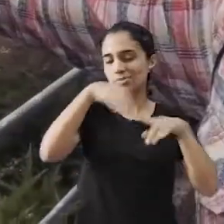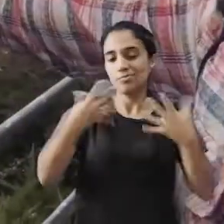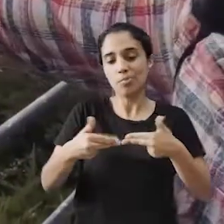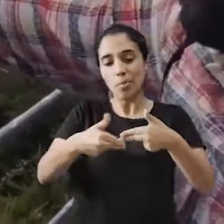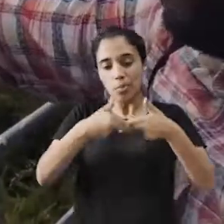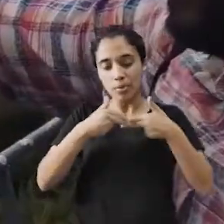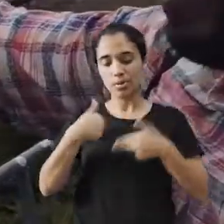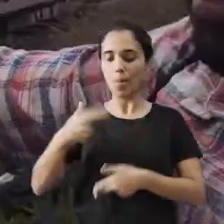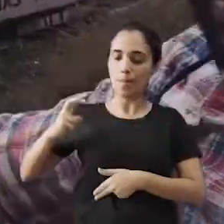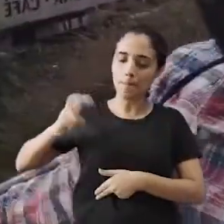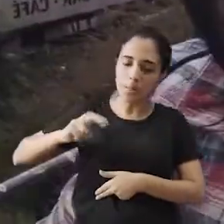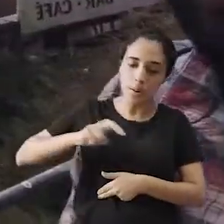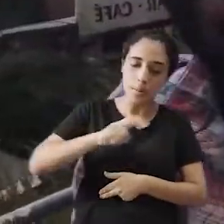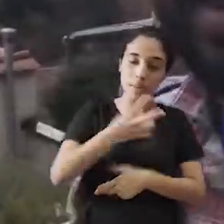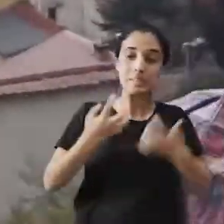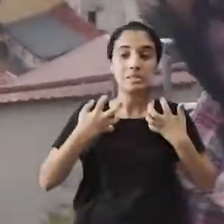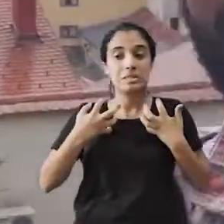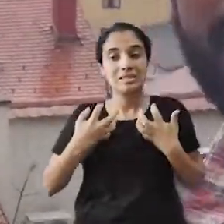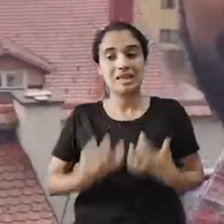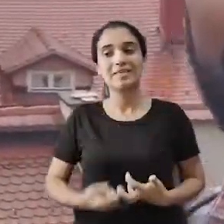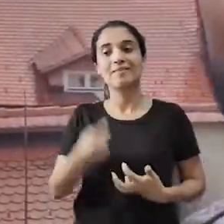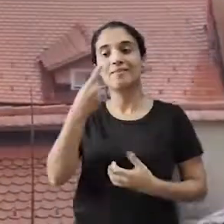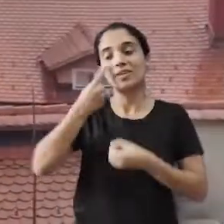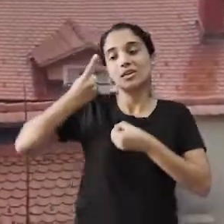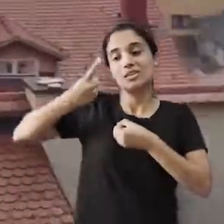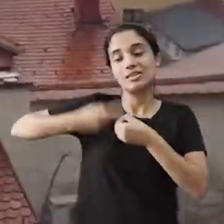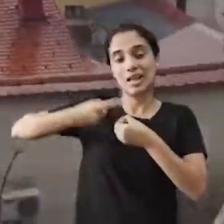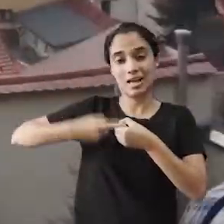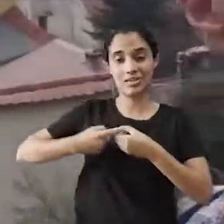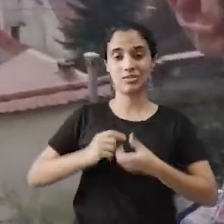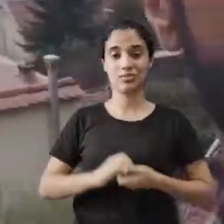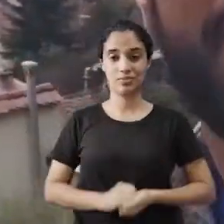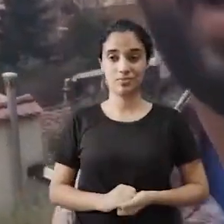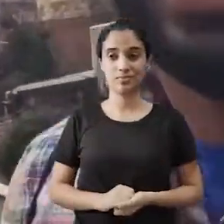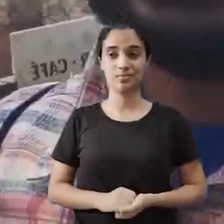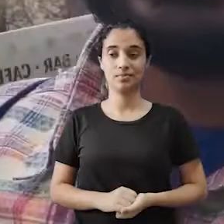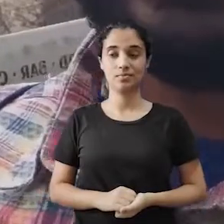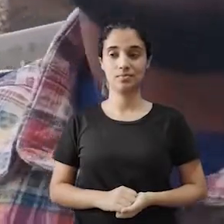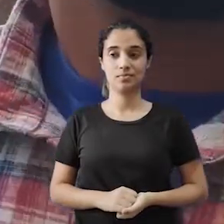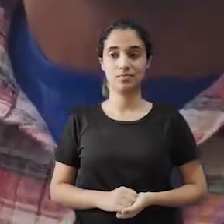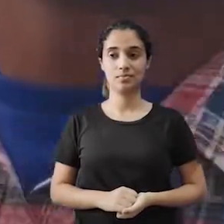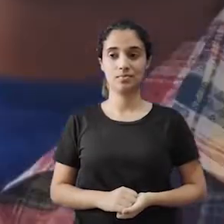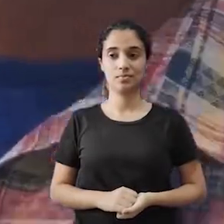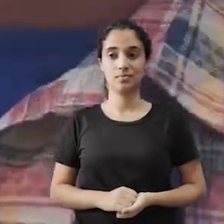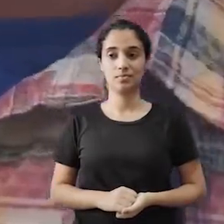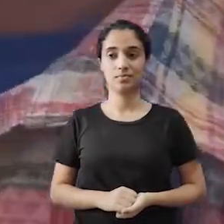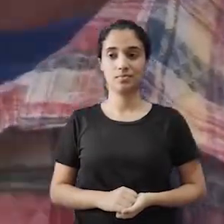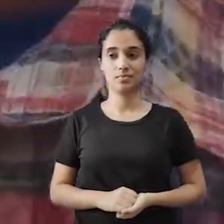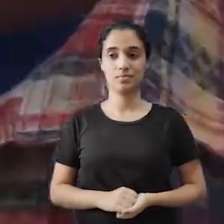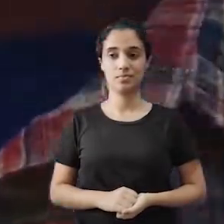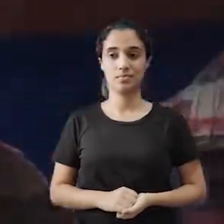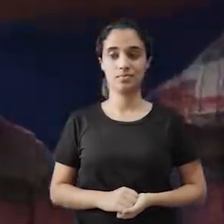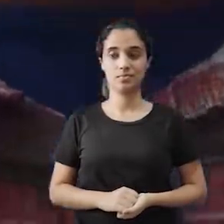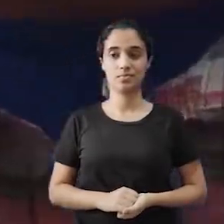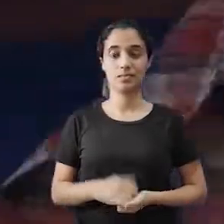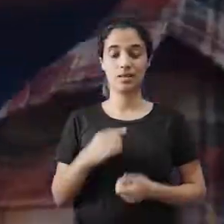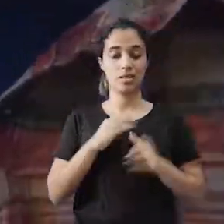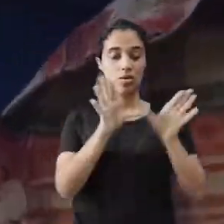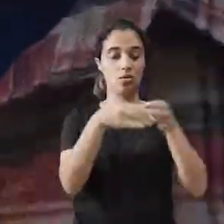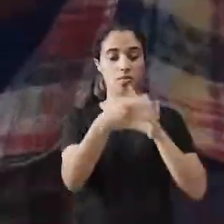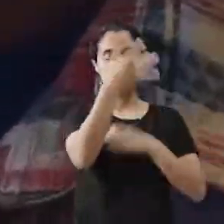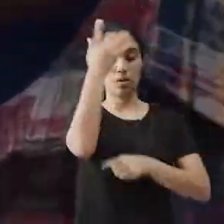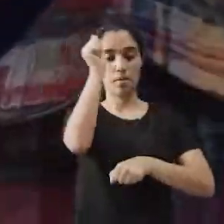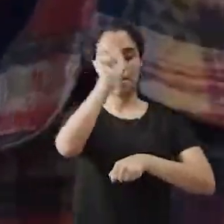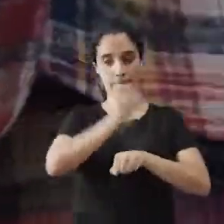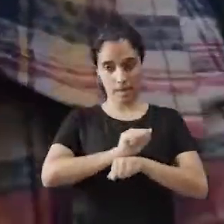o funicular, mas olha a vista de Zagreb aqui que a gente pode ter. E tem um pessoal aqui já